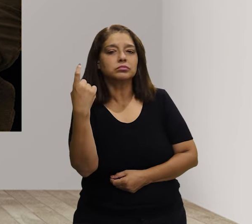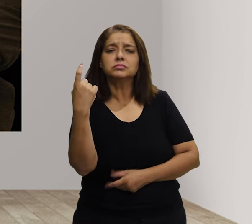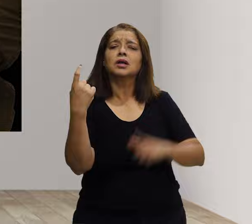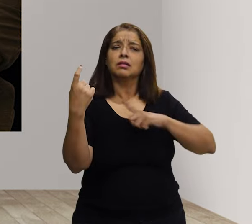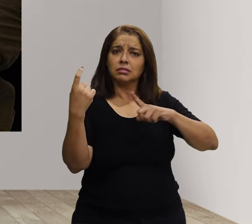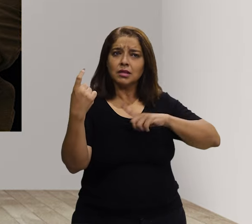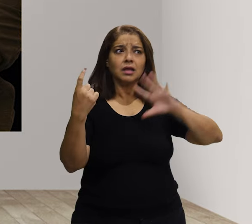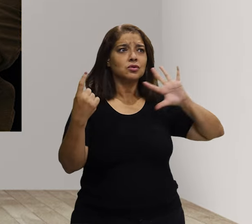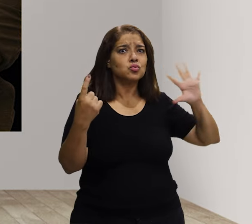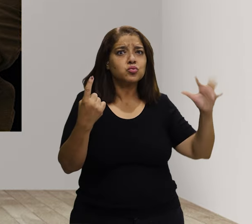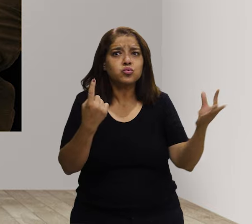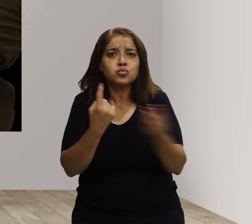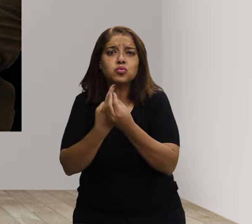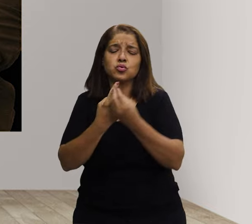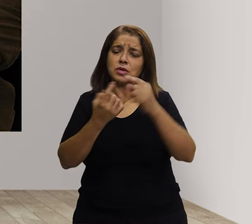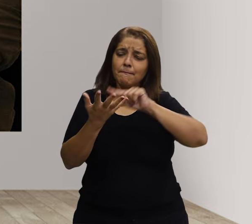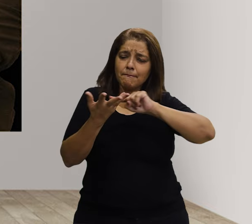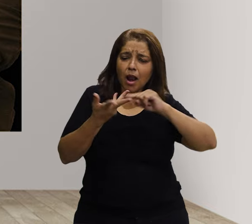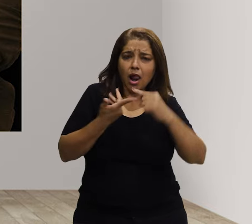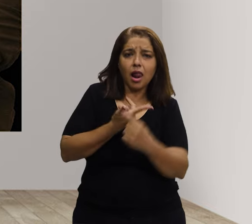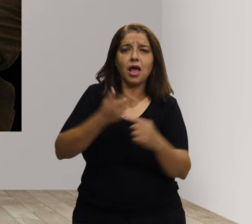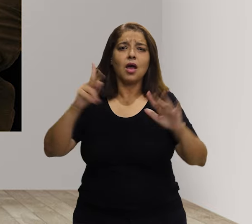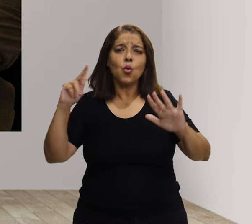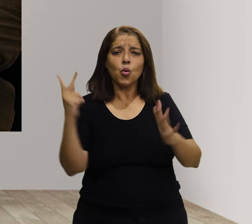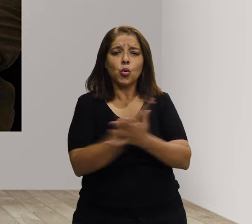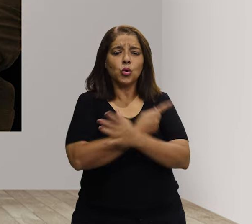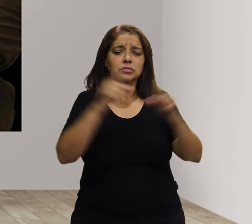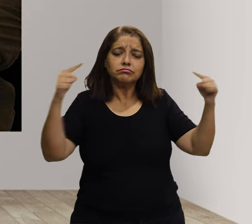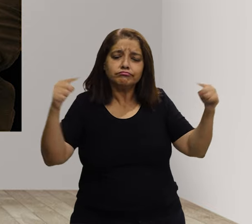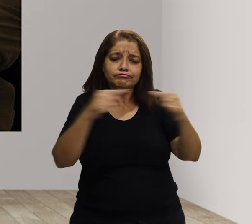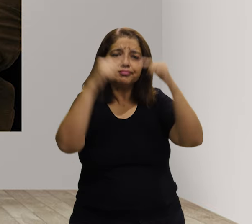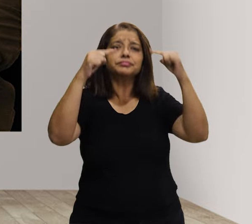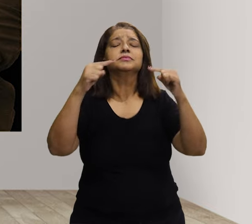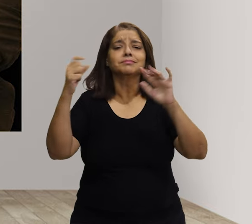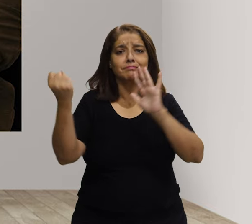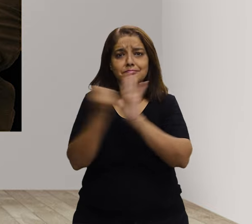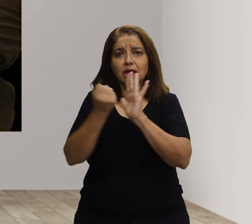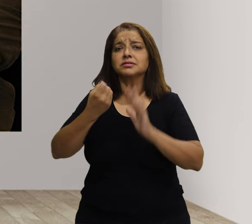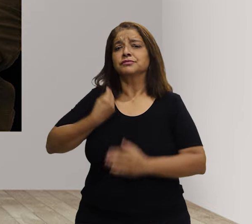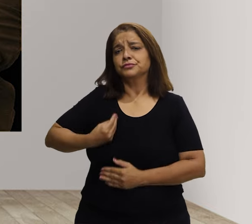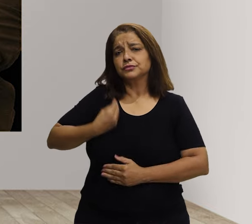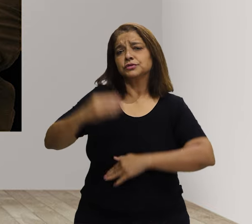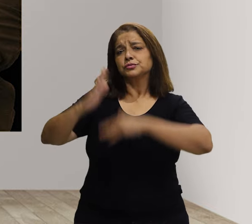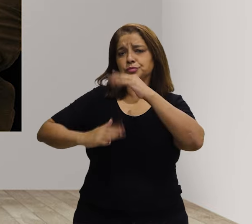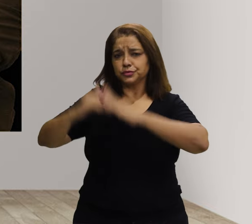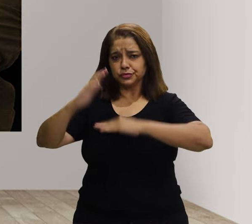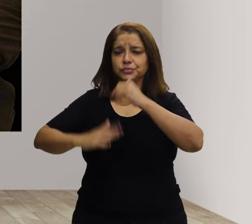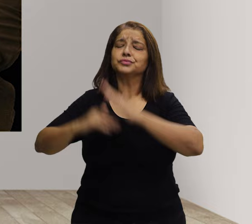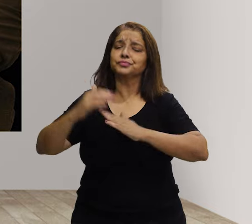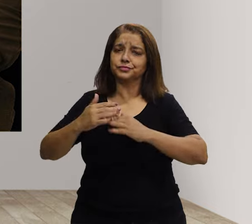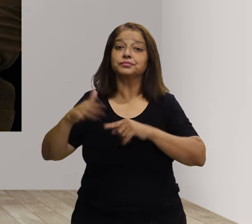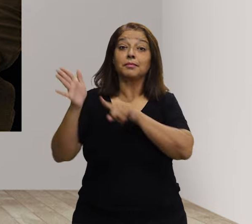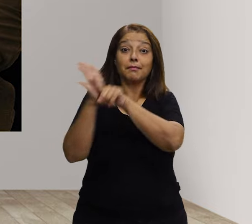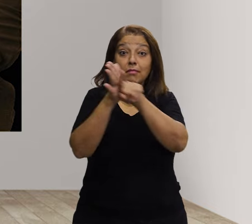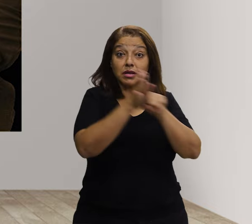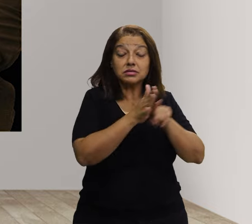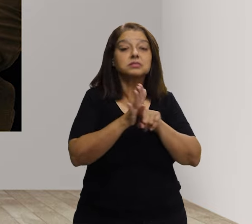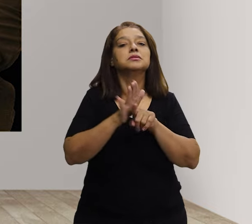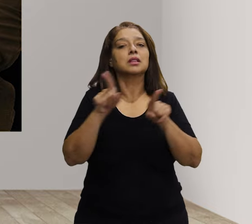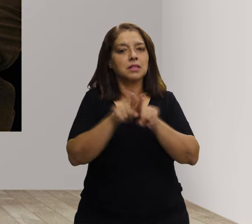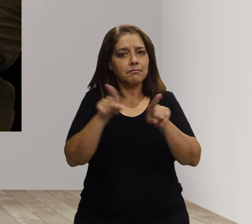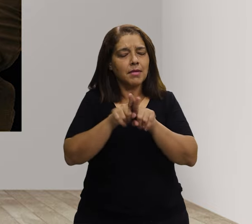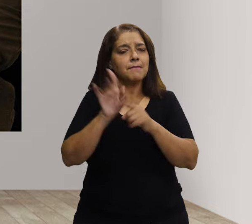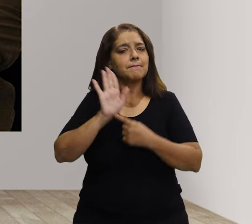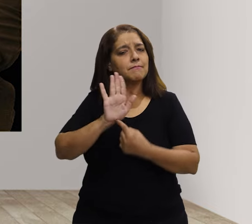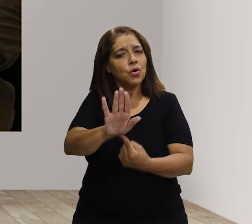impactam diretamente o profissional. Pesquisas revelam ainda que houve um aumento na proporção de